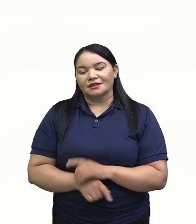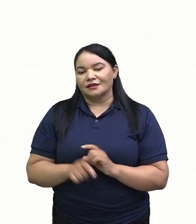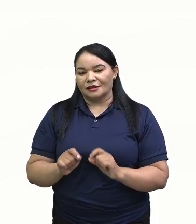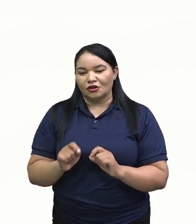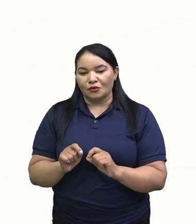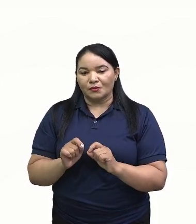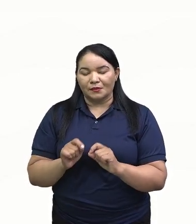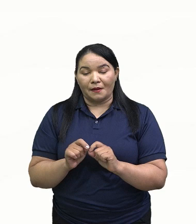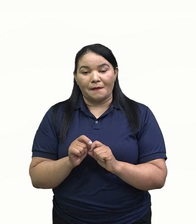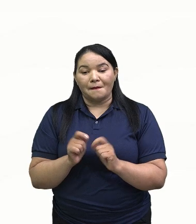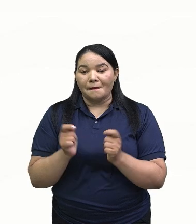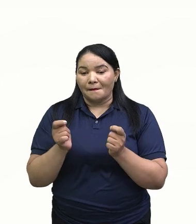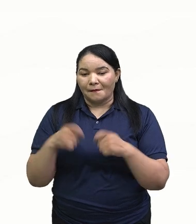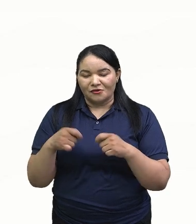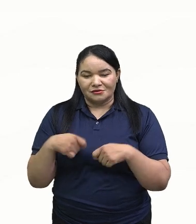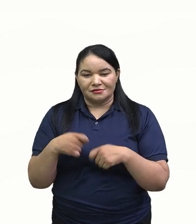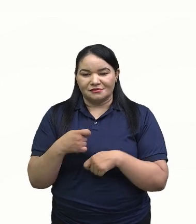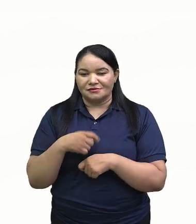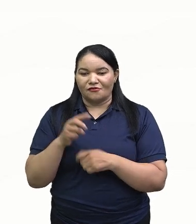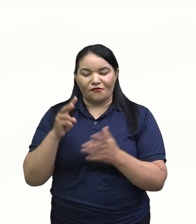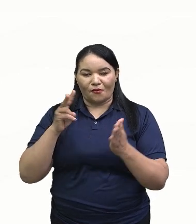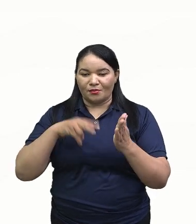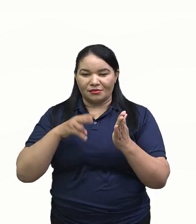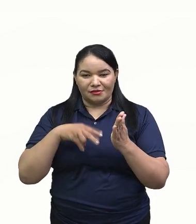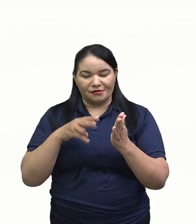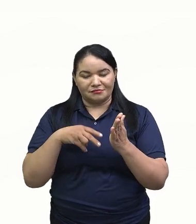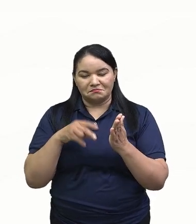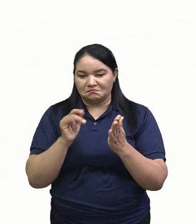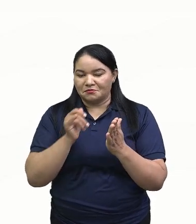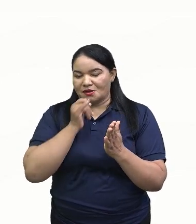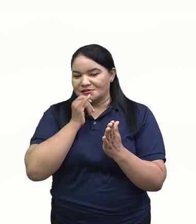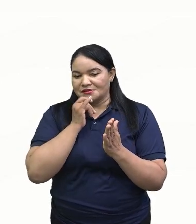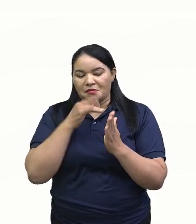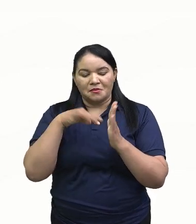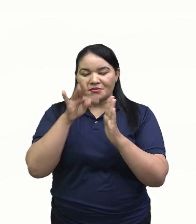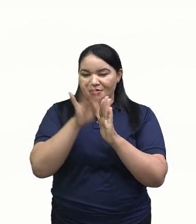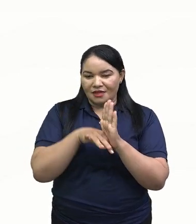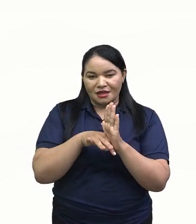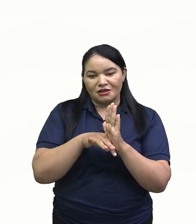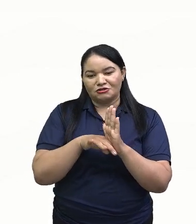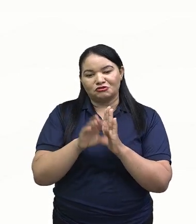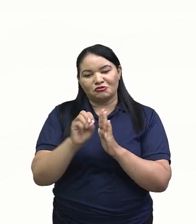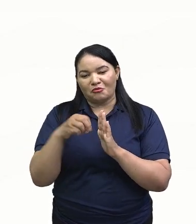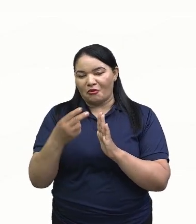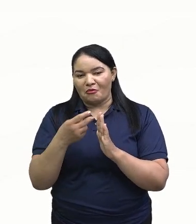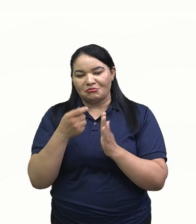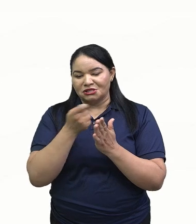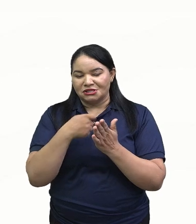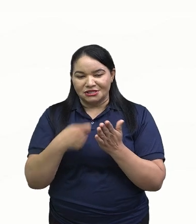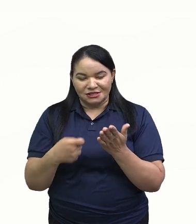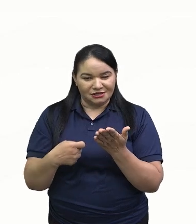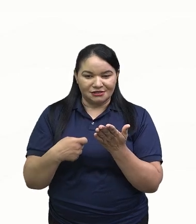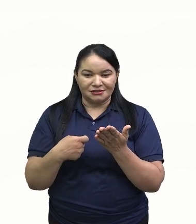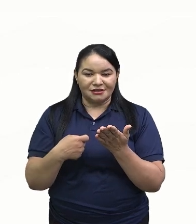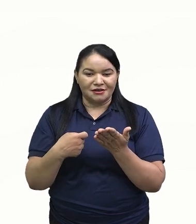é possível ler um texto, né? Ou uma escrita de